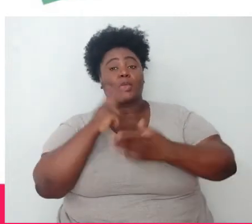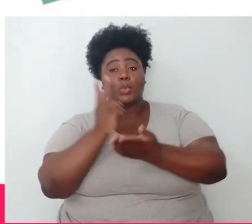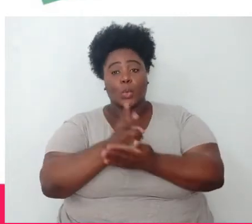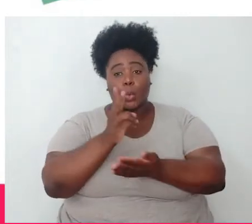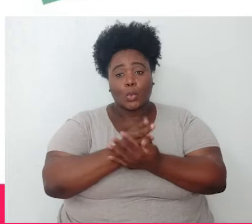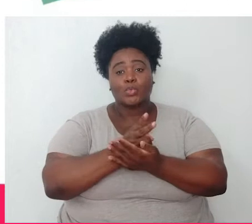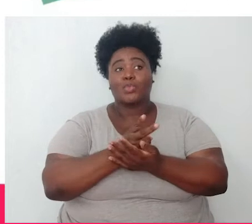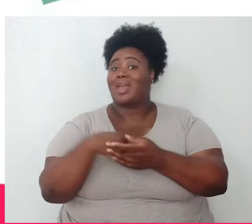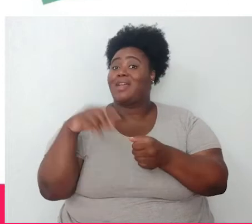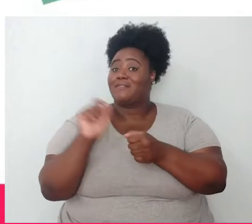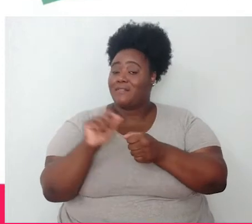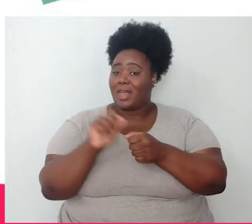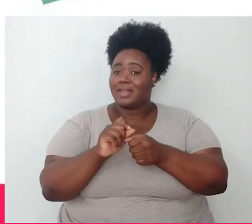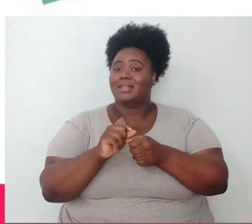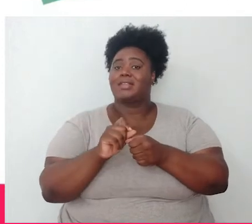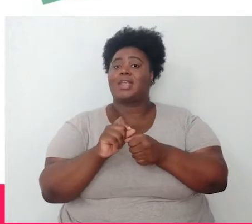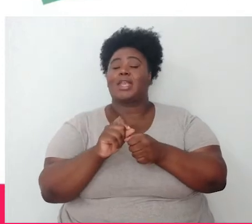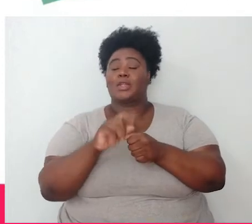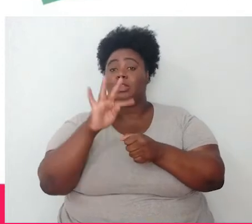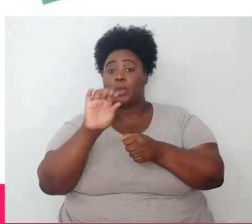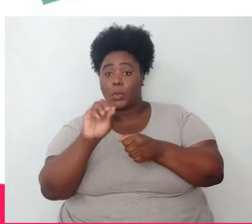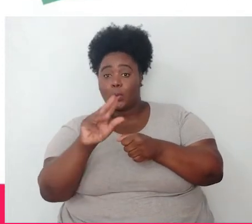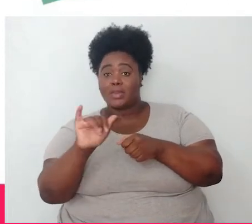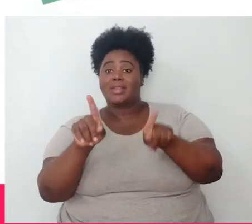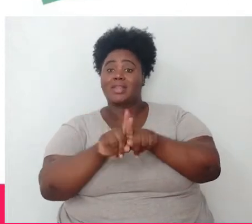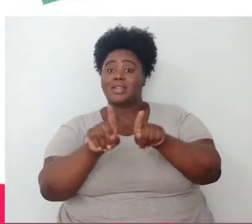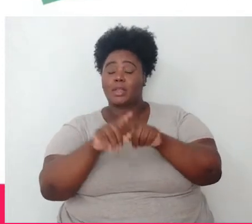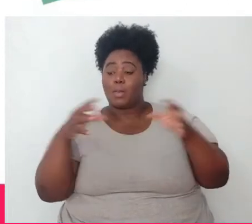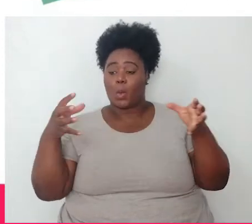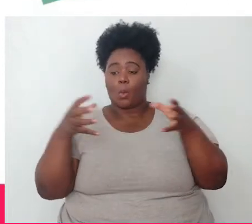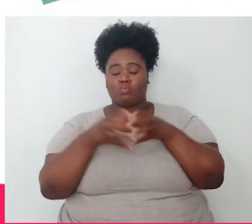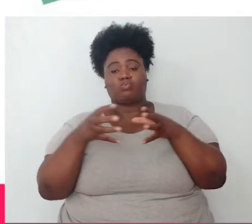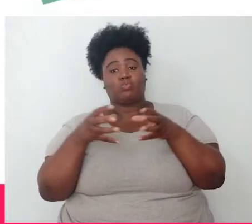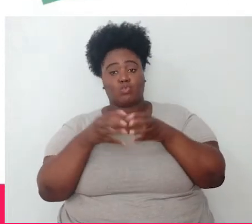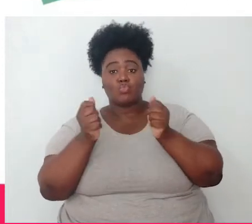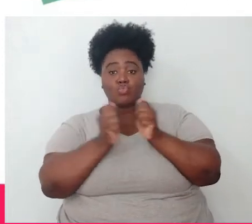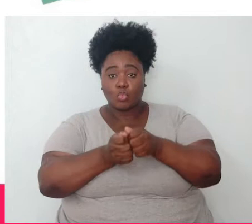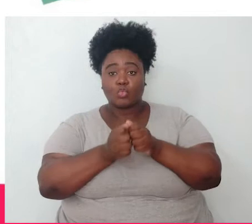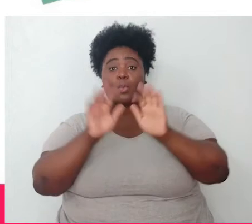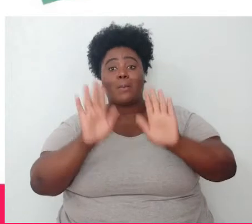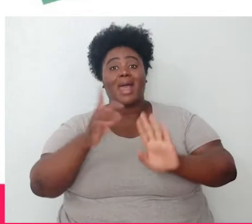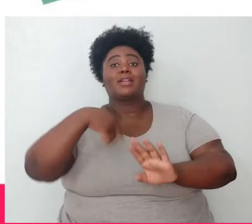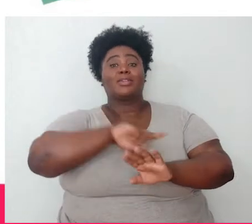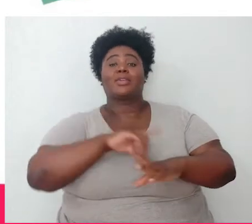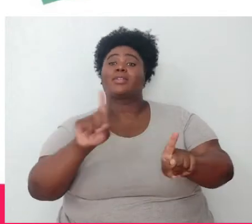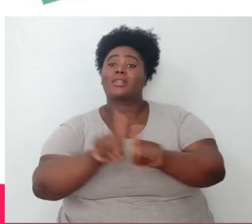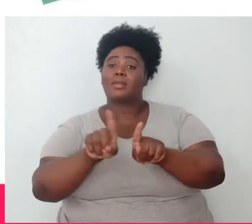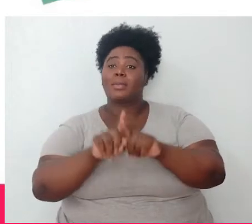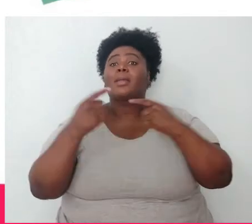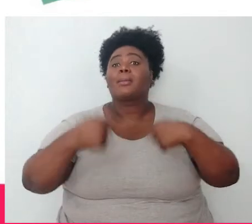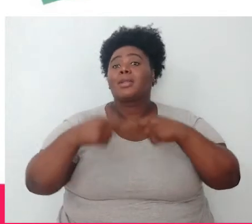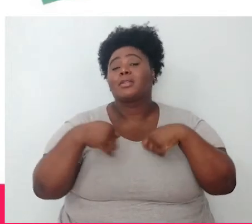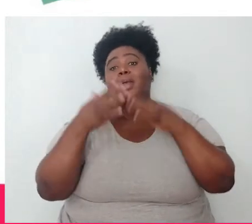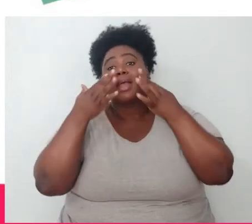se articulando teoricamente e também de forma coletiva. Mas nós também precisamos